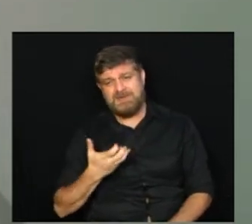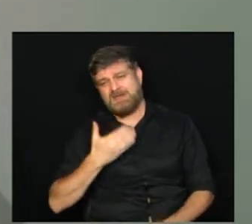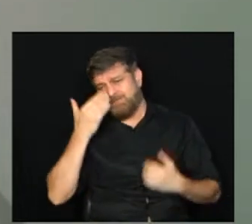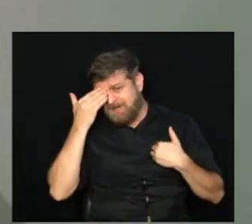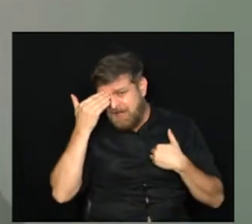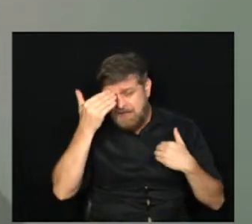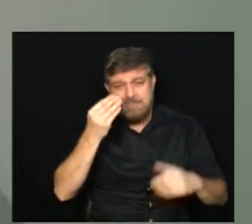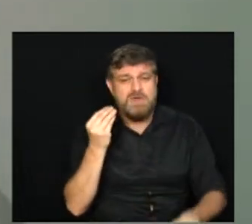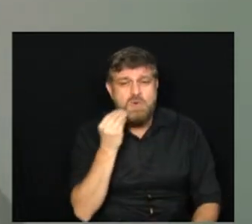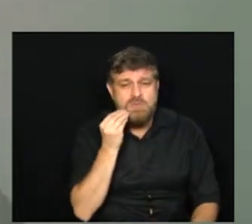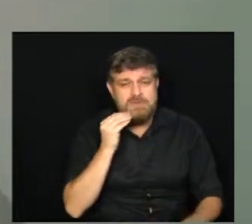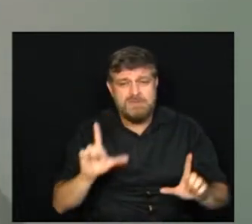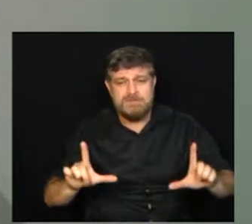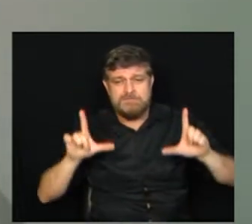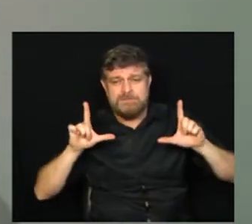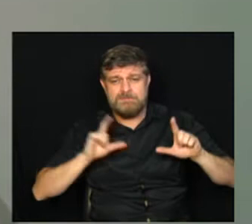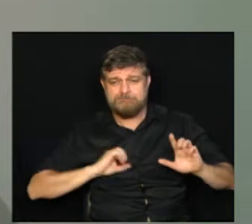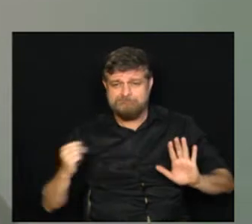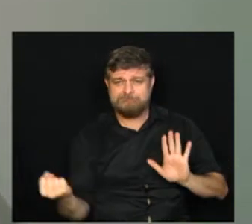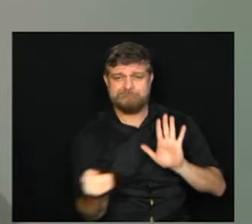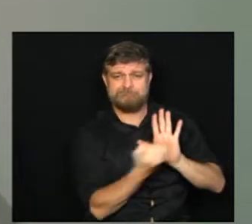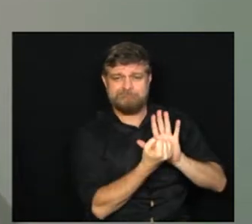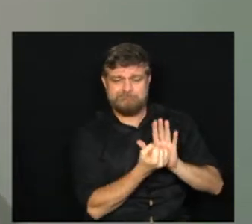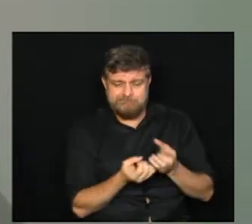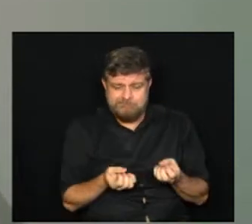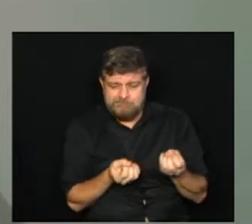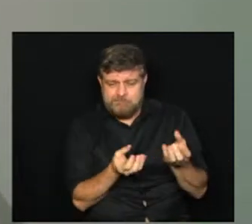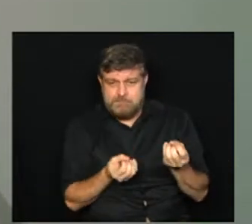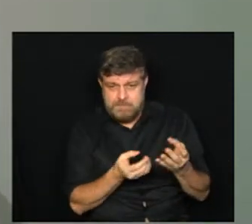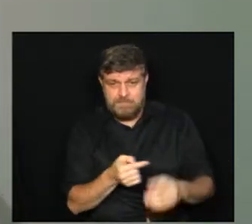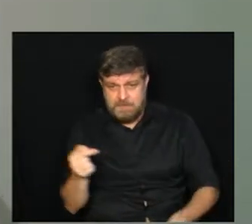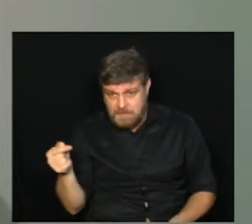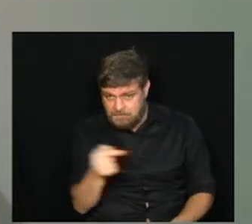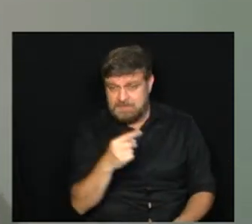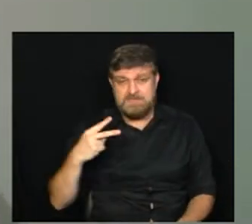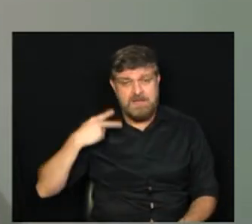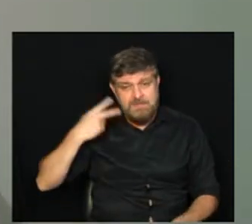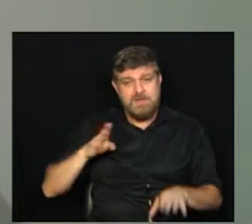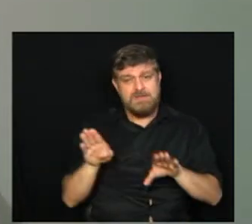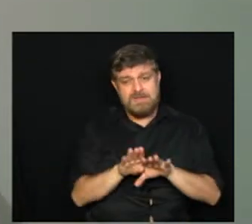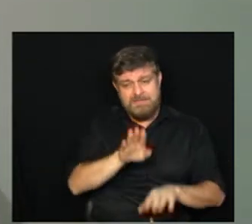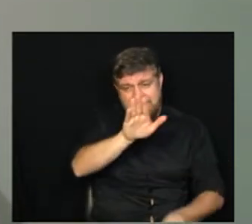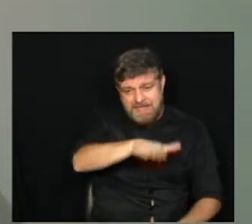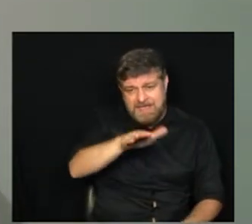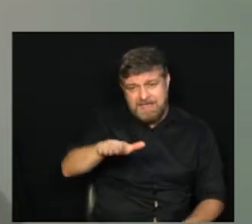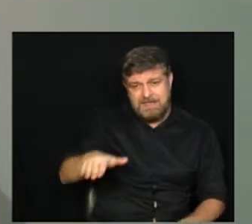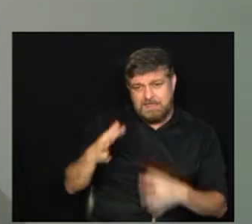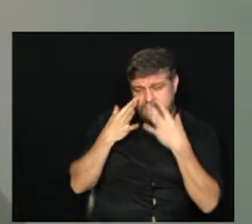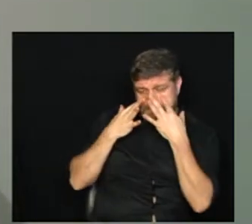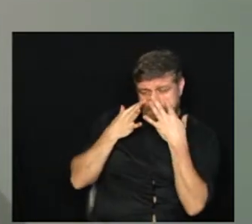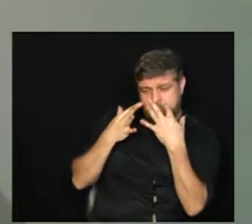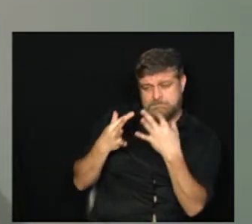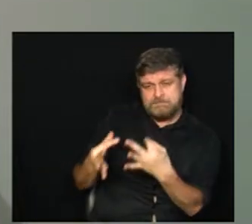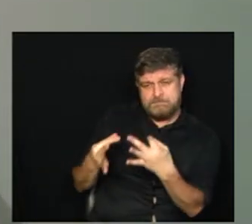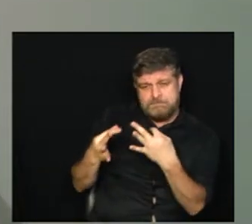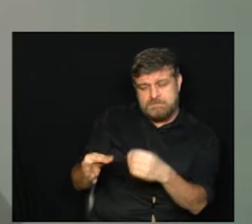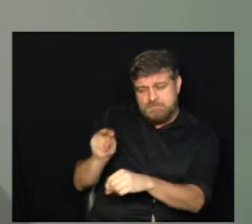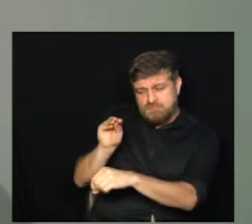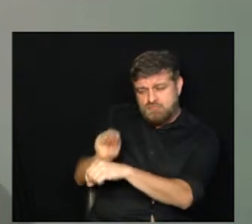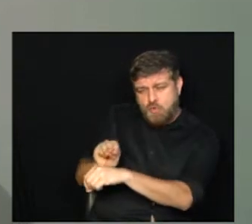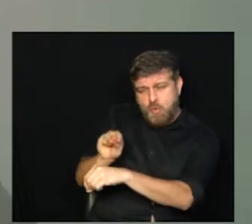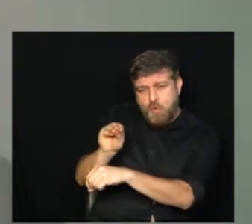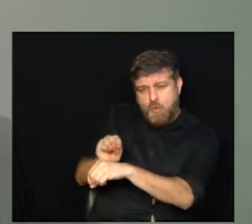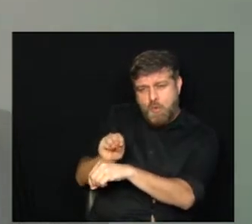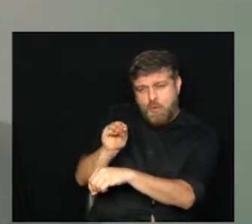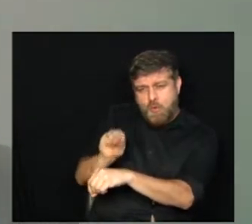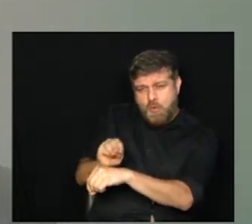de deixar registrado aí que vocês também olham elas com um olhar zeloso e cuidadoso.